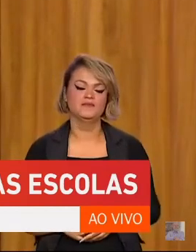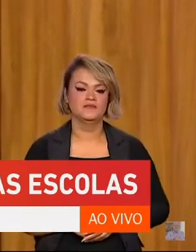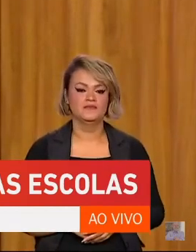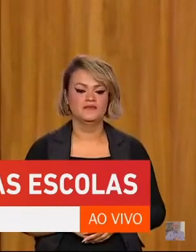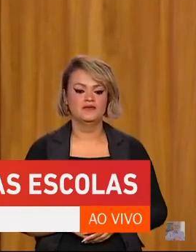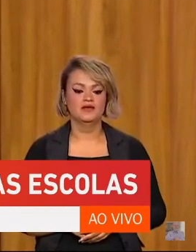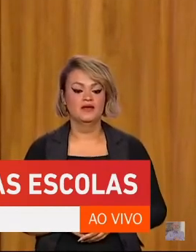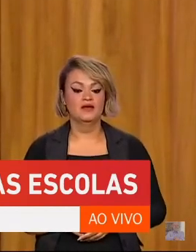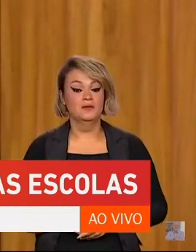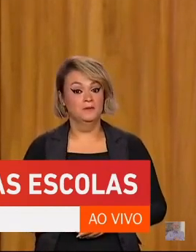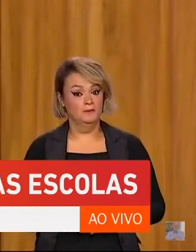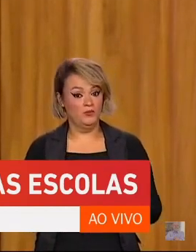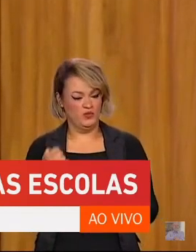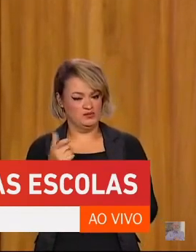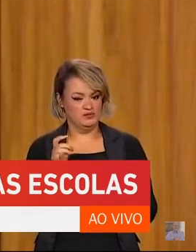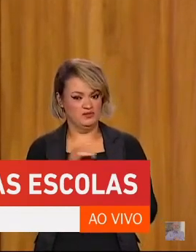Finalizo com uma notícia